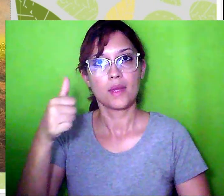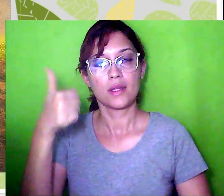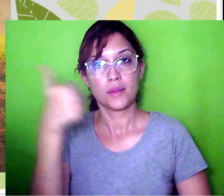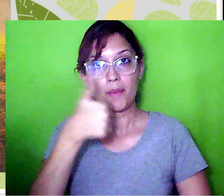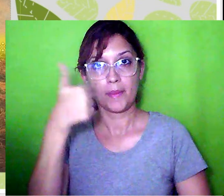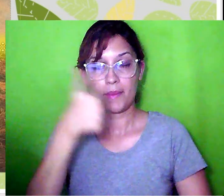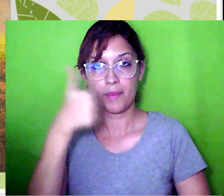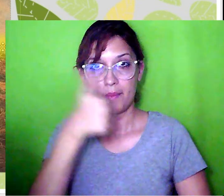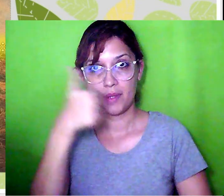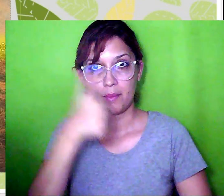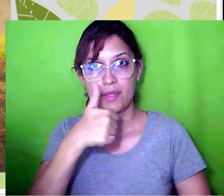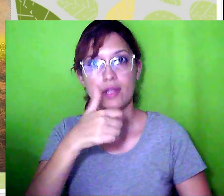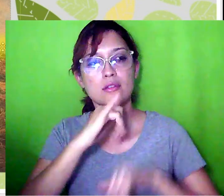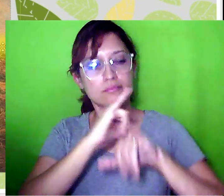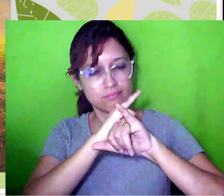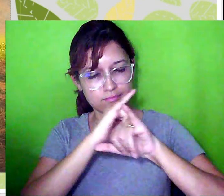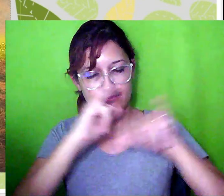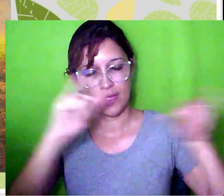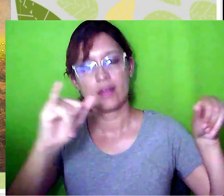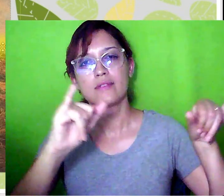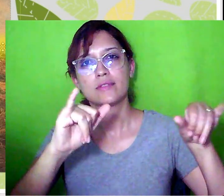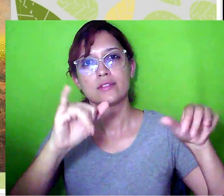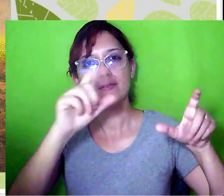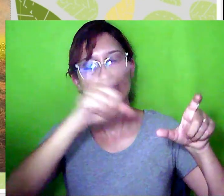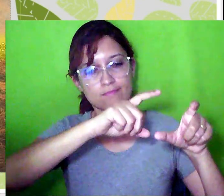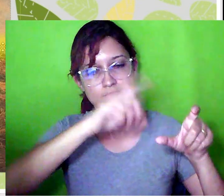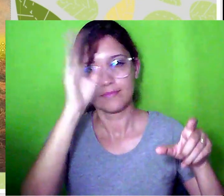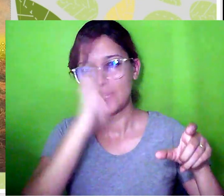1822, Dom Pedro I